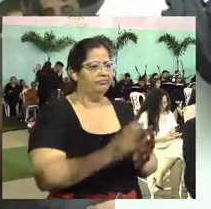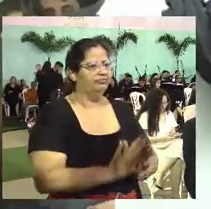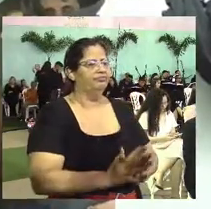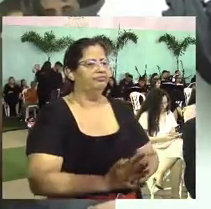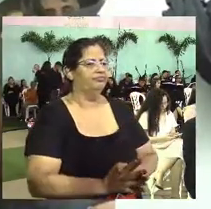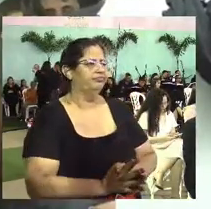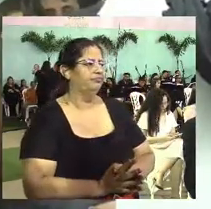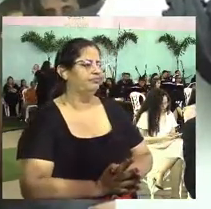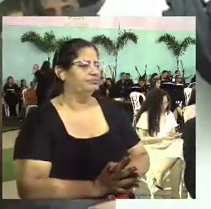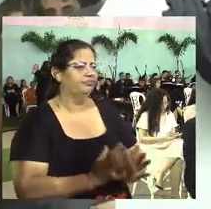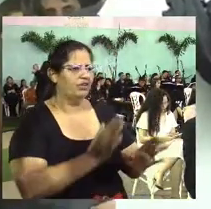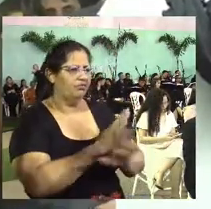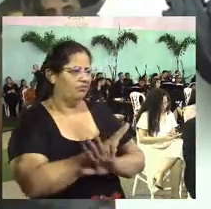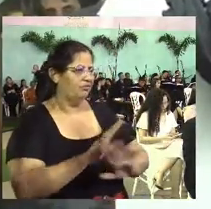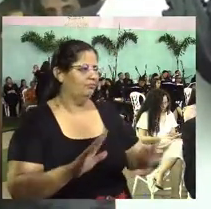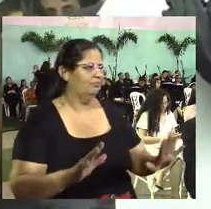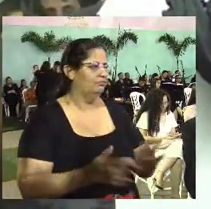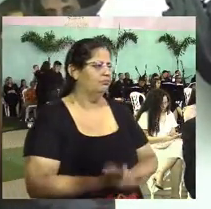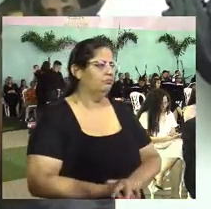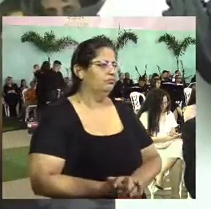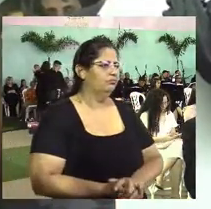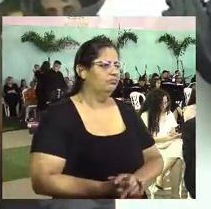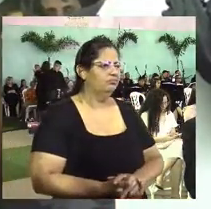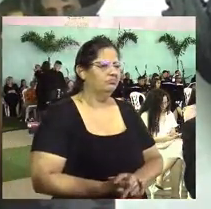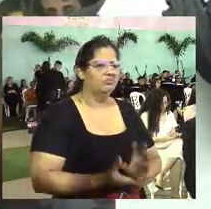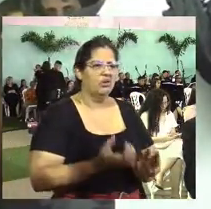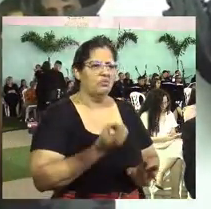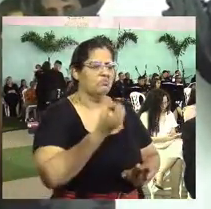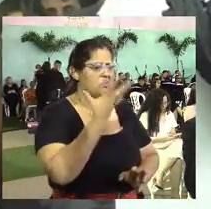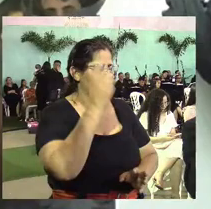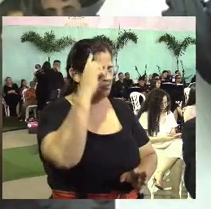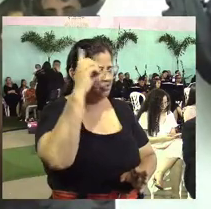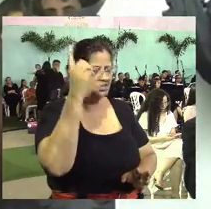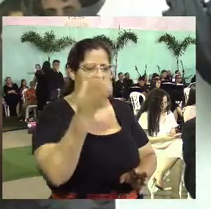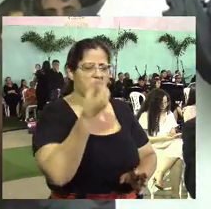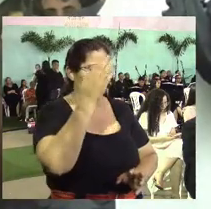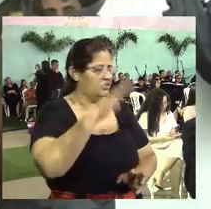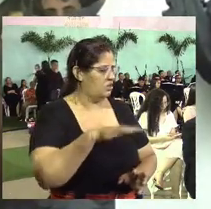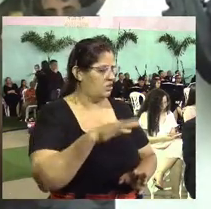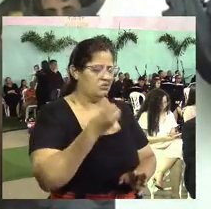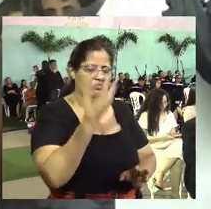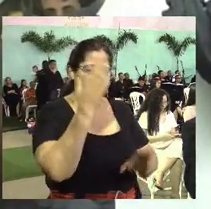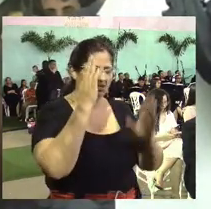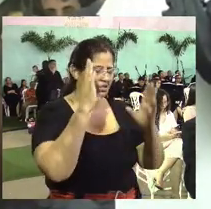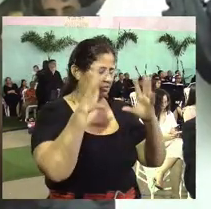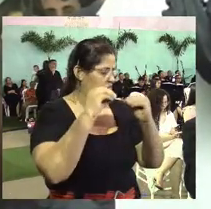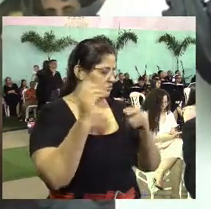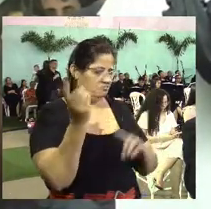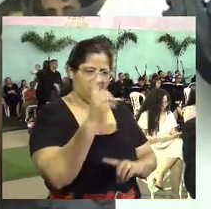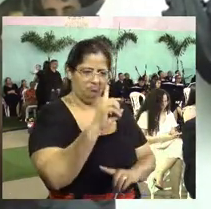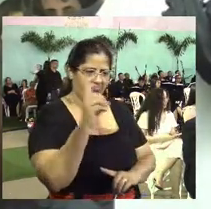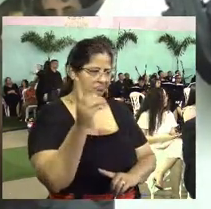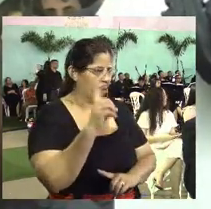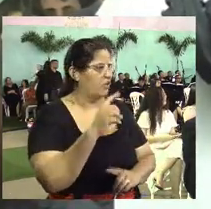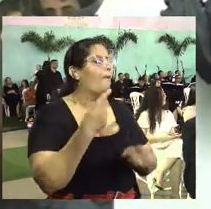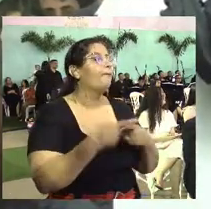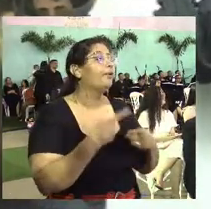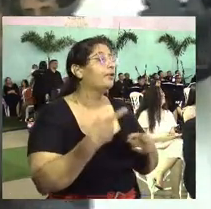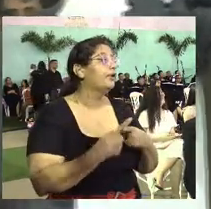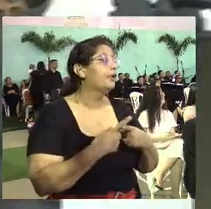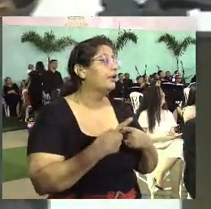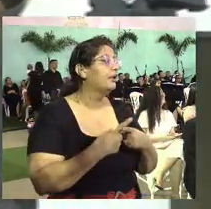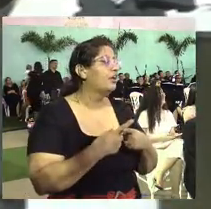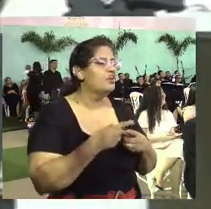uma saudação aqui que vai acabar nessa cidade Bom dia boa tarde ninguém mais vai dar bom dia boa tarde boa noite aqui vai acabar essa saudação porque